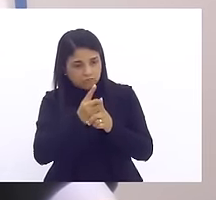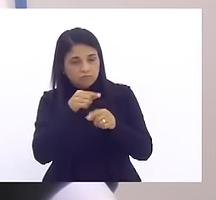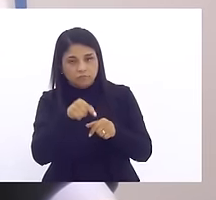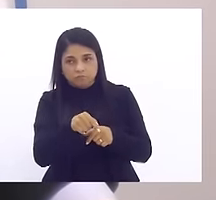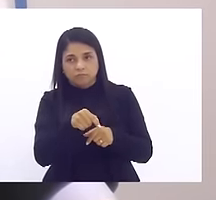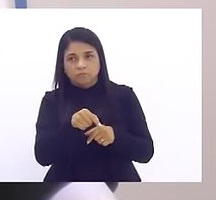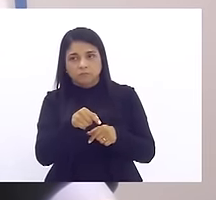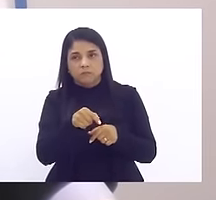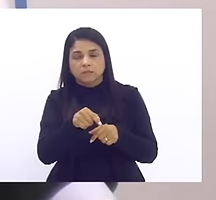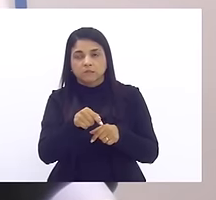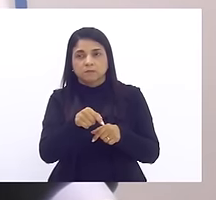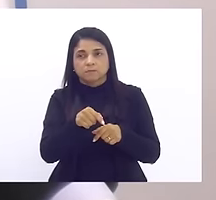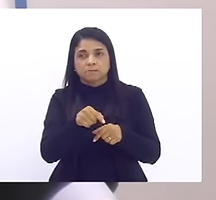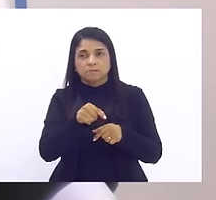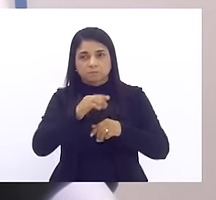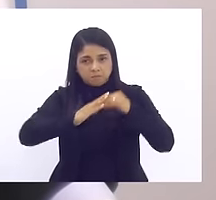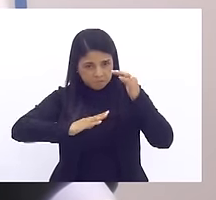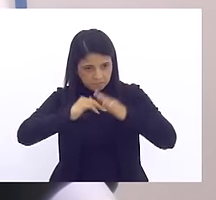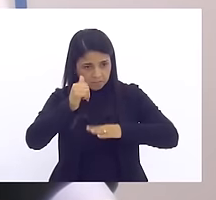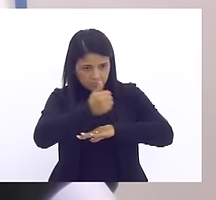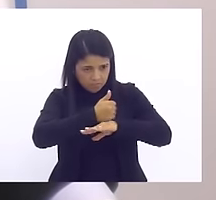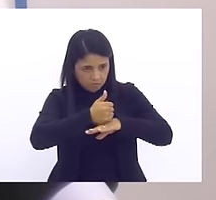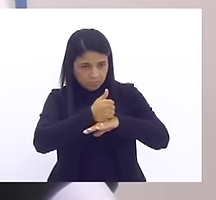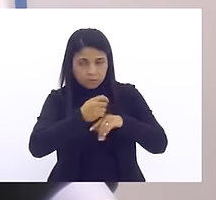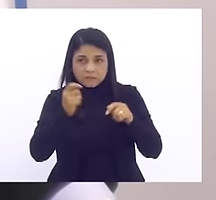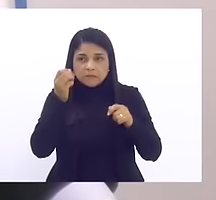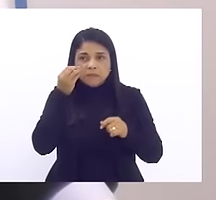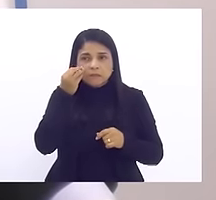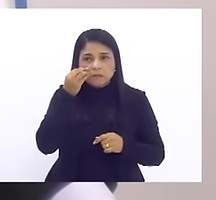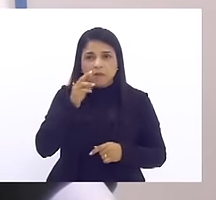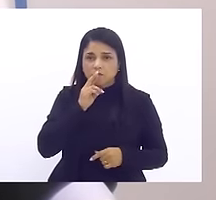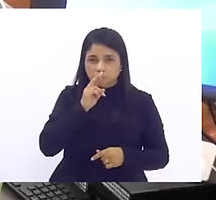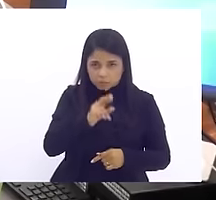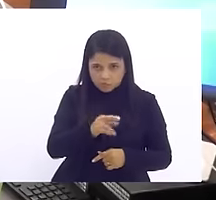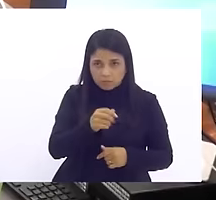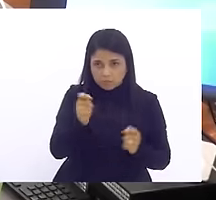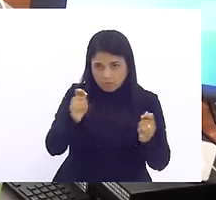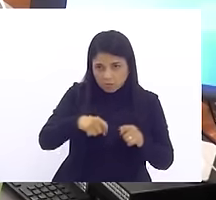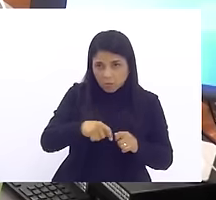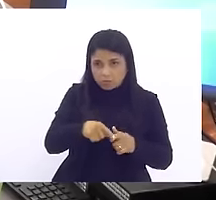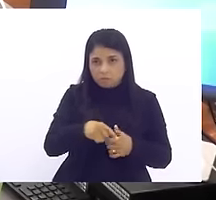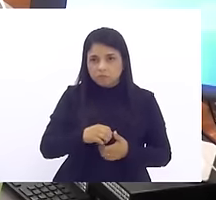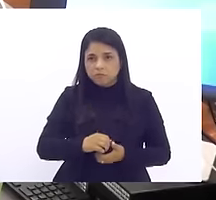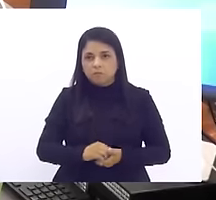operacional o senhor pode tentar responder para gente essa questão